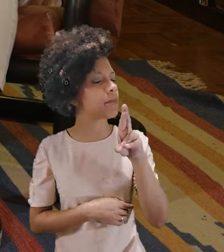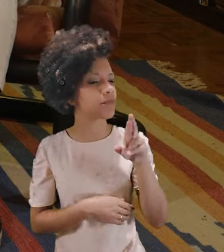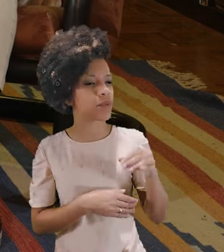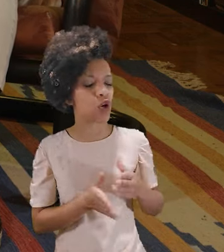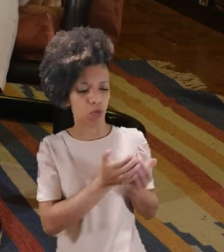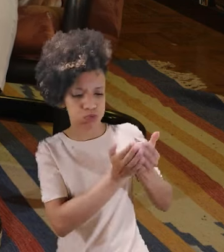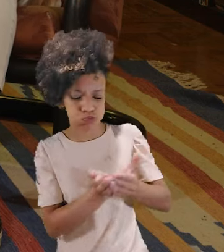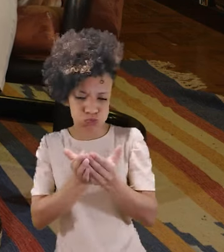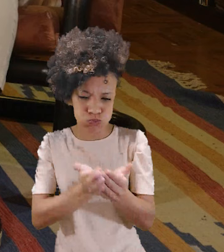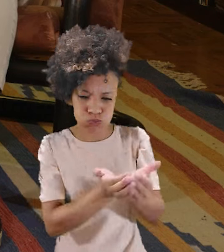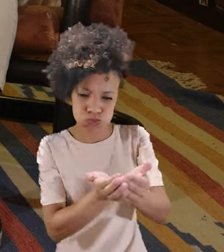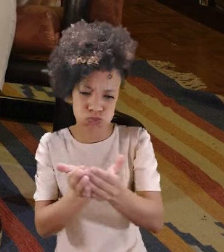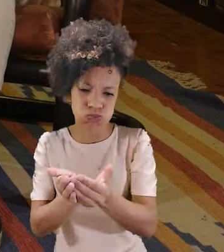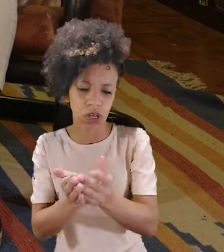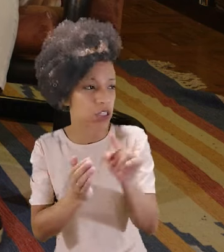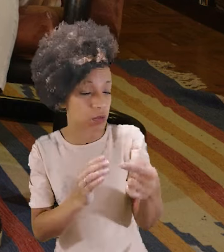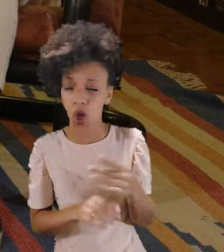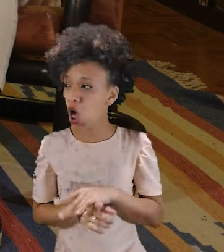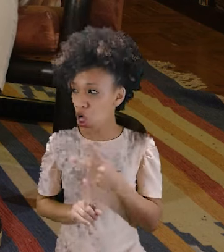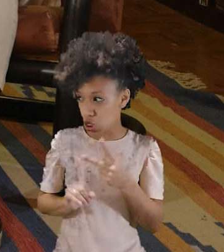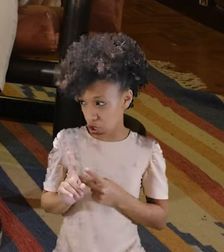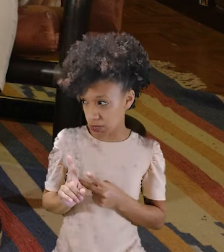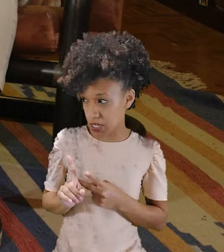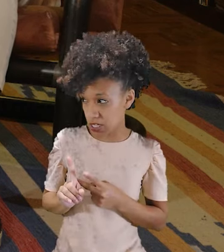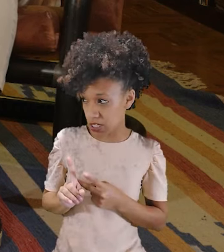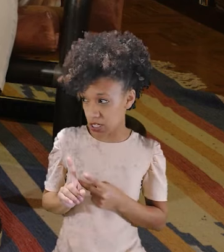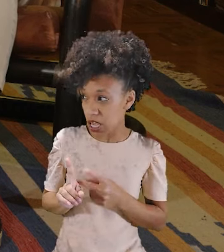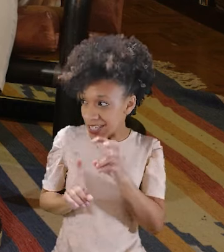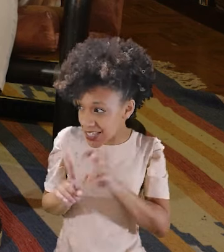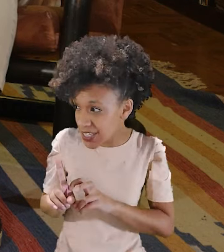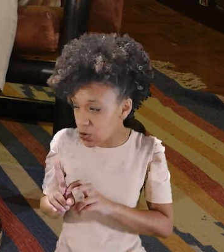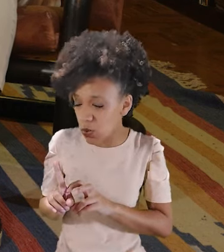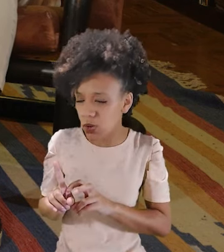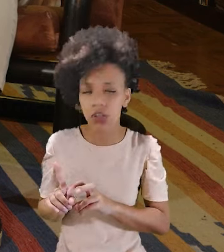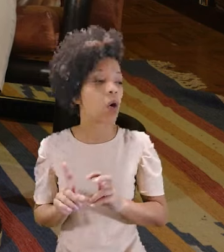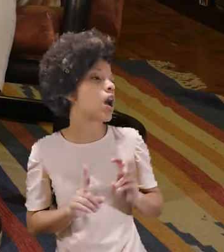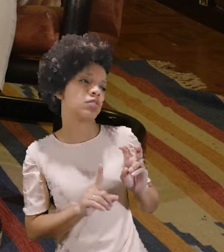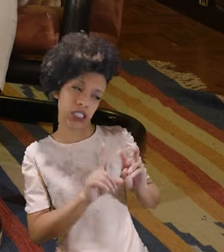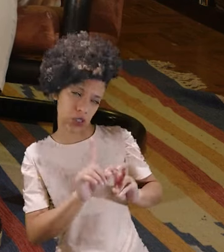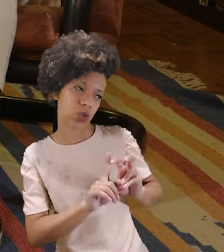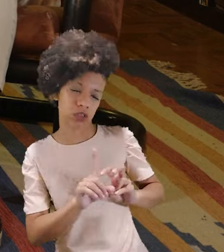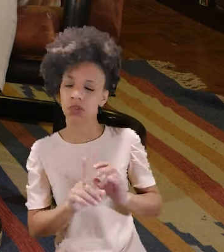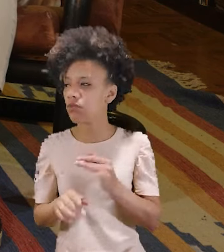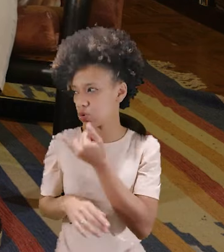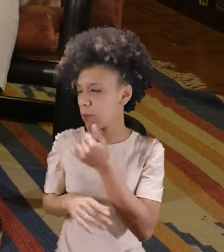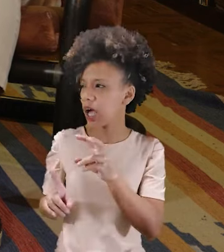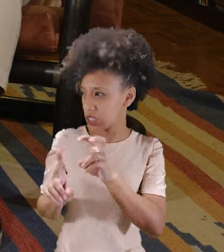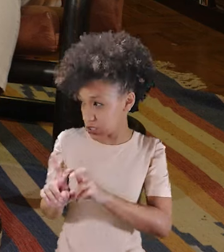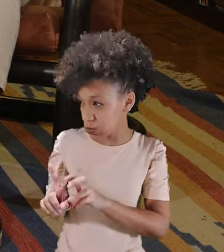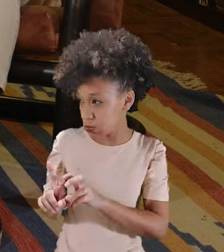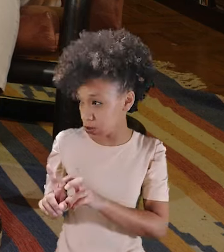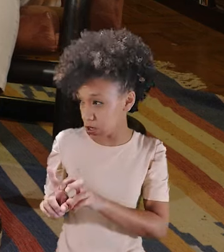vários postos no Brasil e depois voltei no Luiz meses longe de casa de casa também mas não dois meses para a cinco